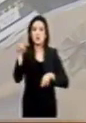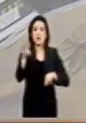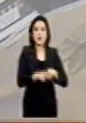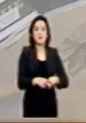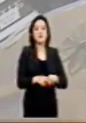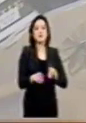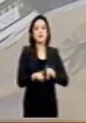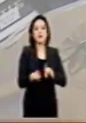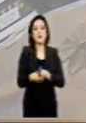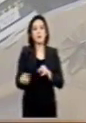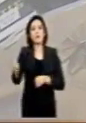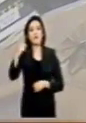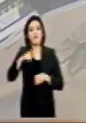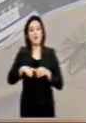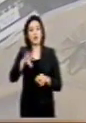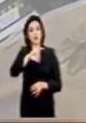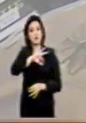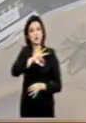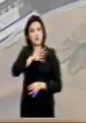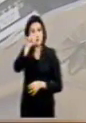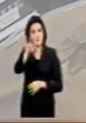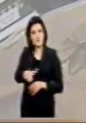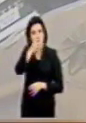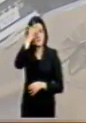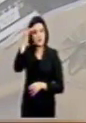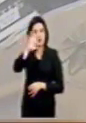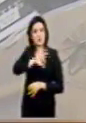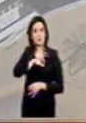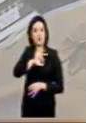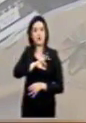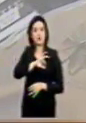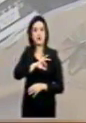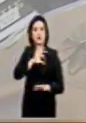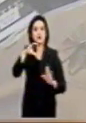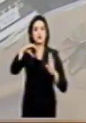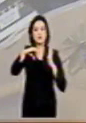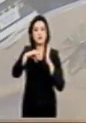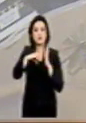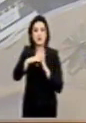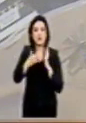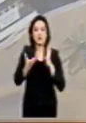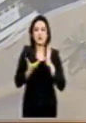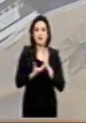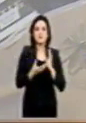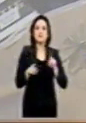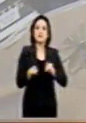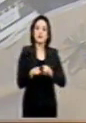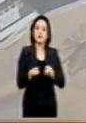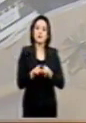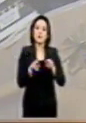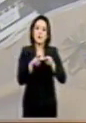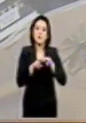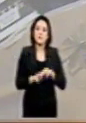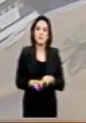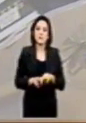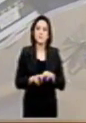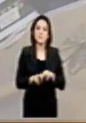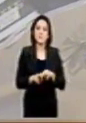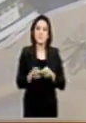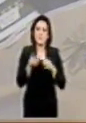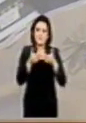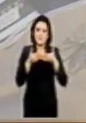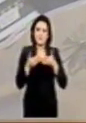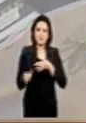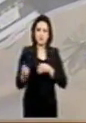retorno dos policiais legislativos alvo de medida cautelar ao exercício da função pública. O